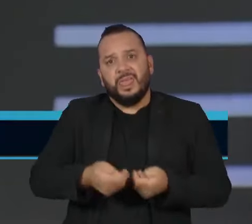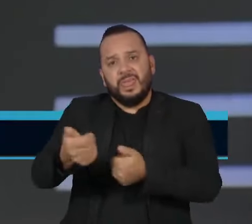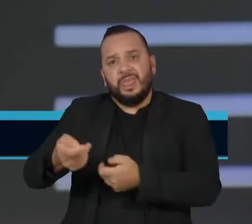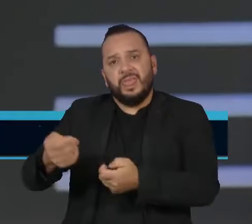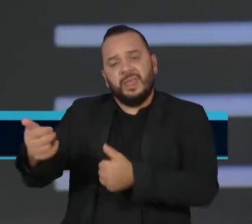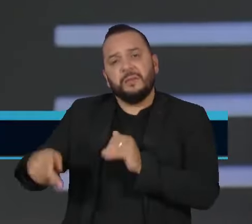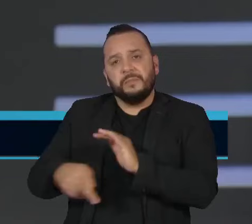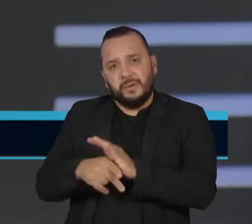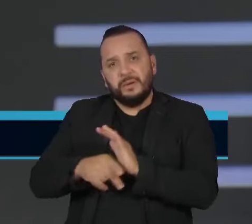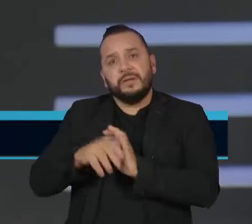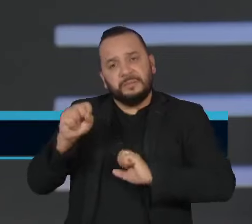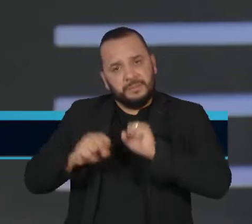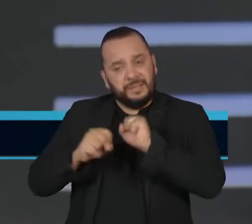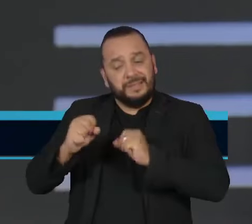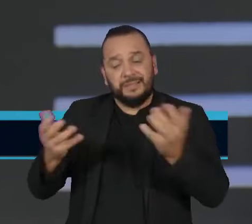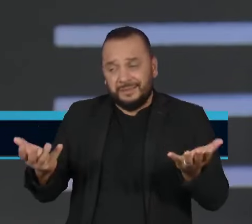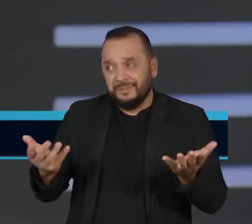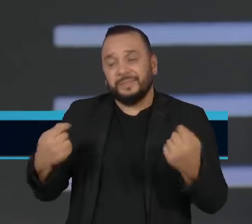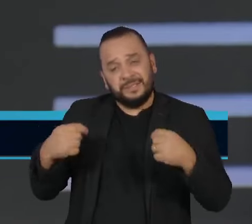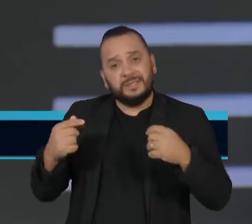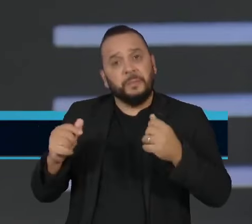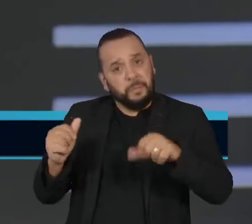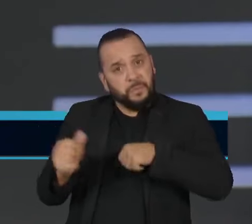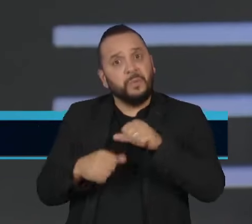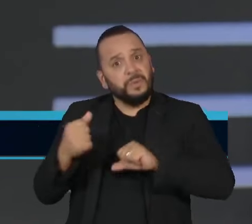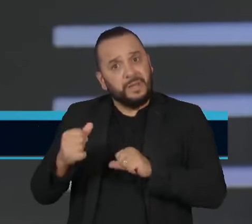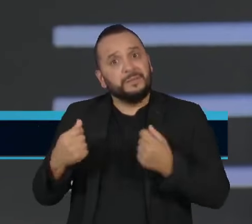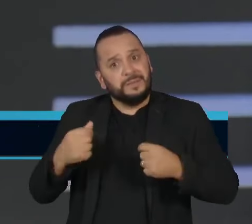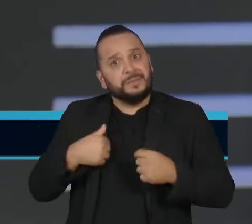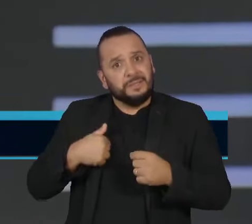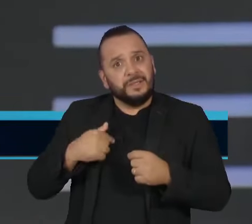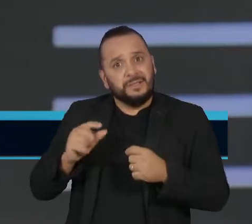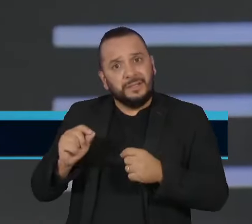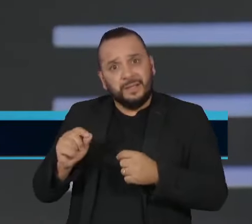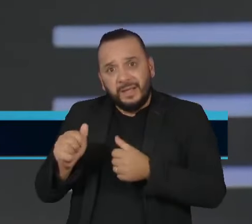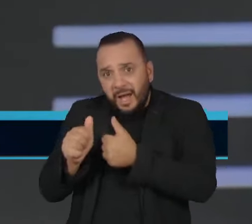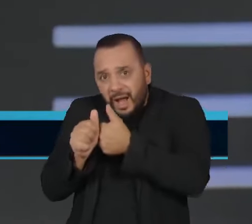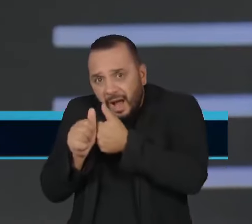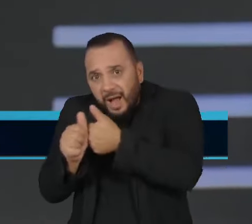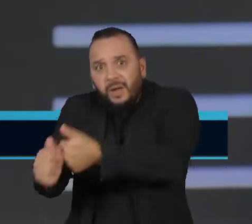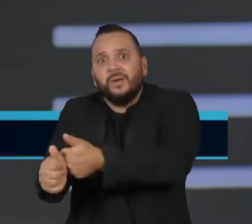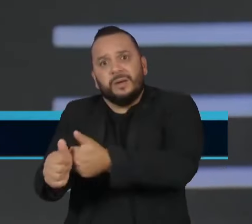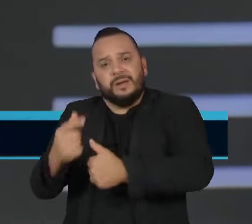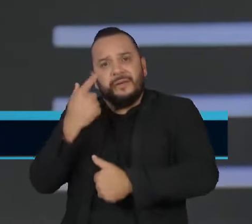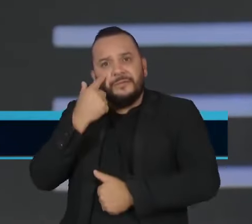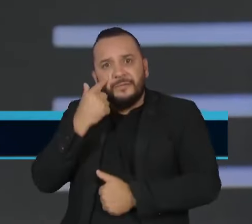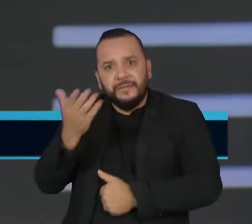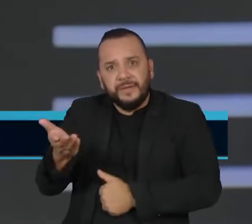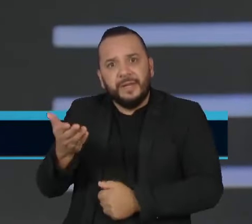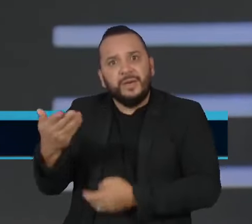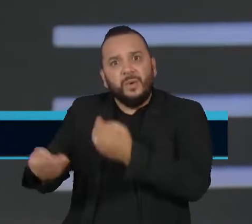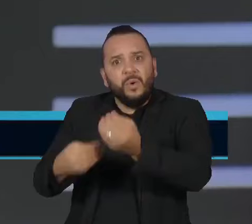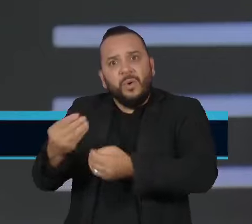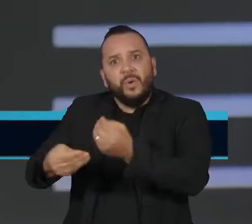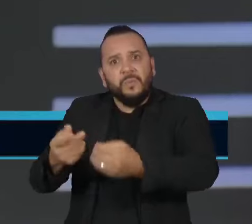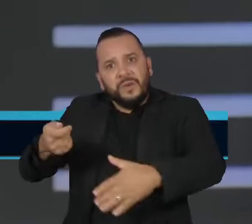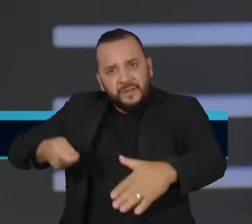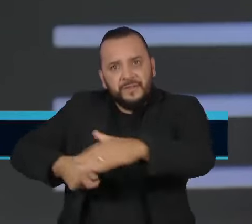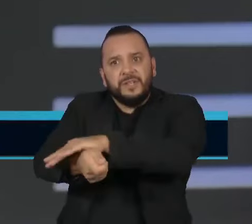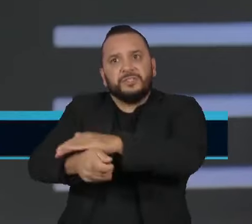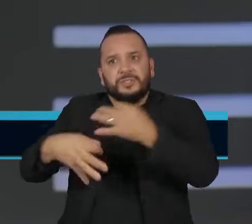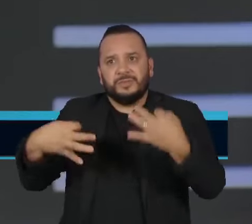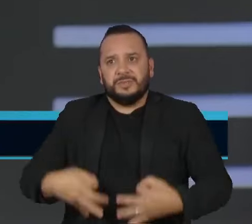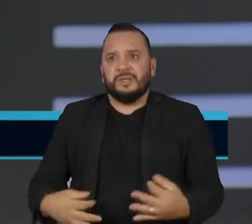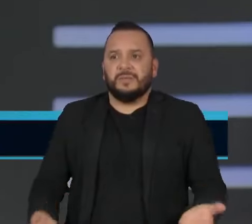tem de mudar agora tem de ter um trabalho acompanhamento e ver efetivamente aquilo que tá Ah sendo efetivamente investido né E